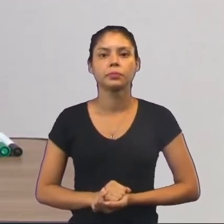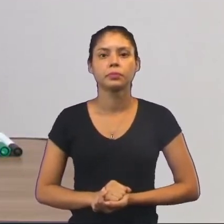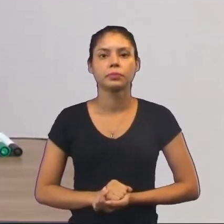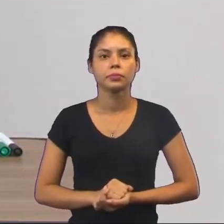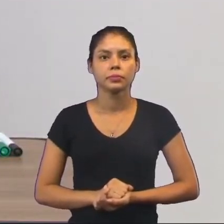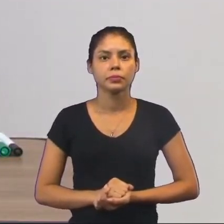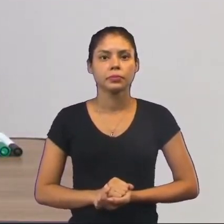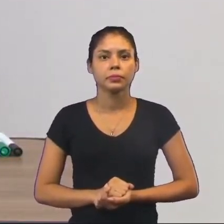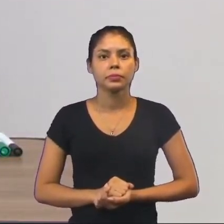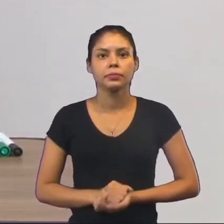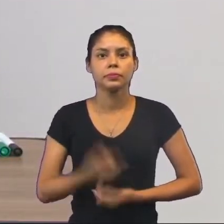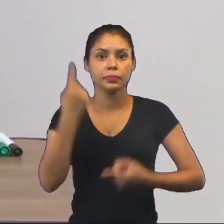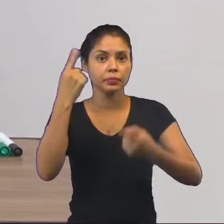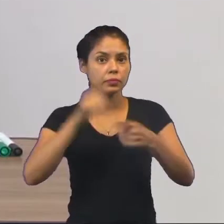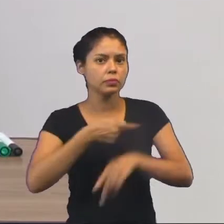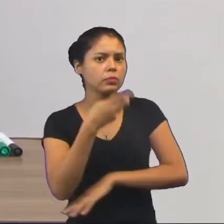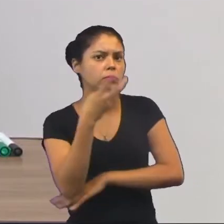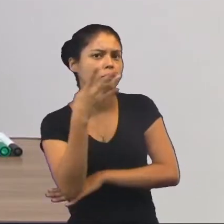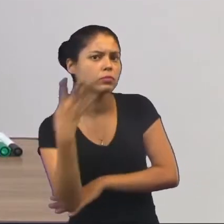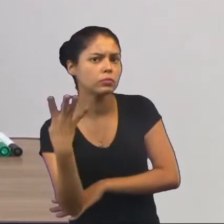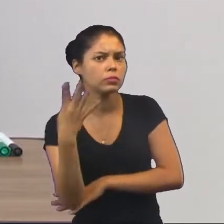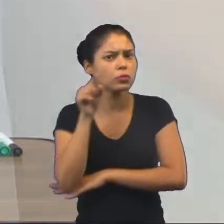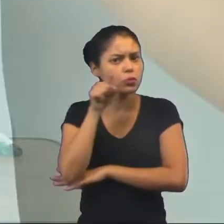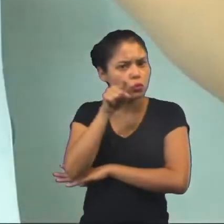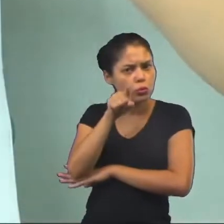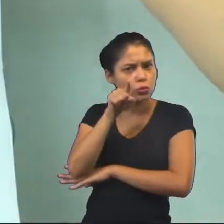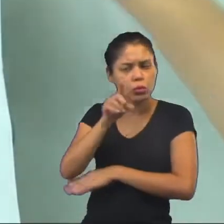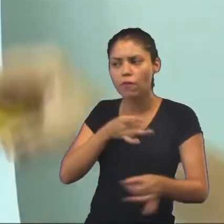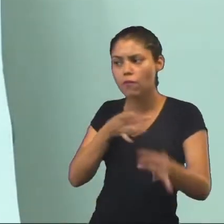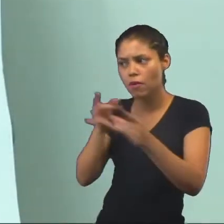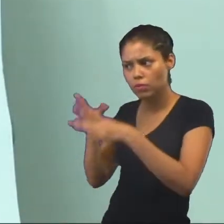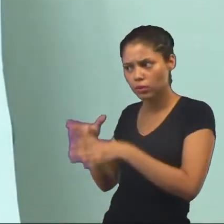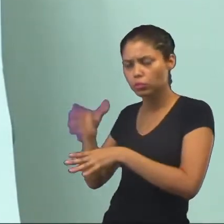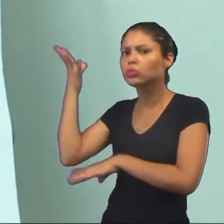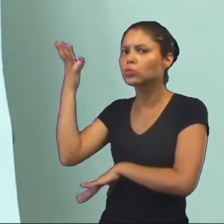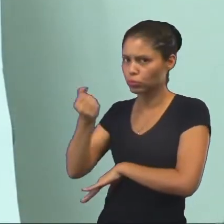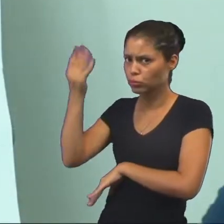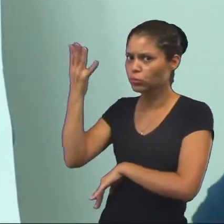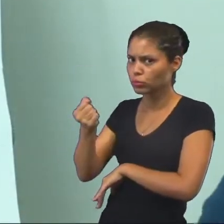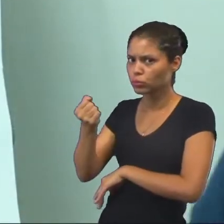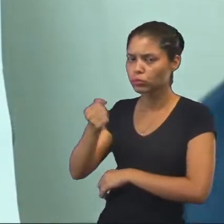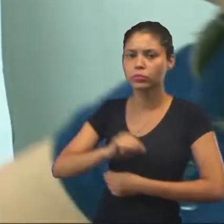essa fala aqui, ó. Por quanto o senhor vende sua vaca?